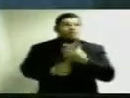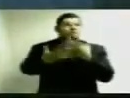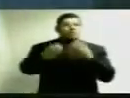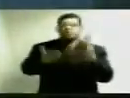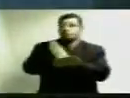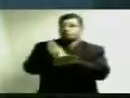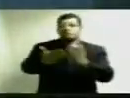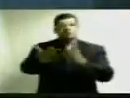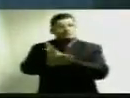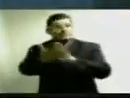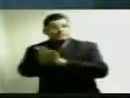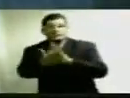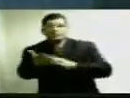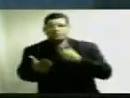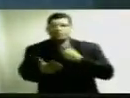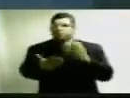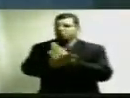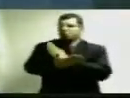não dividirei.